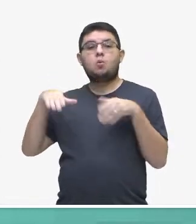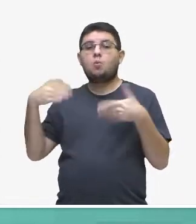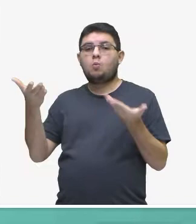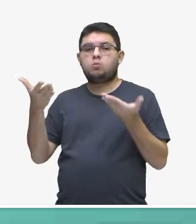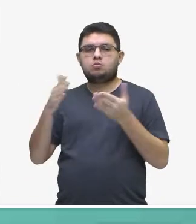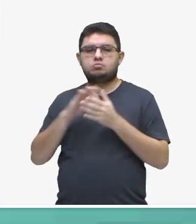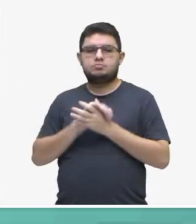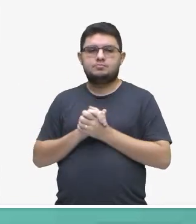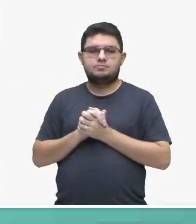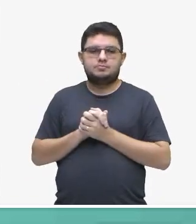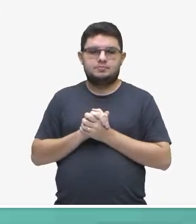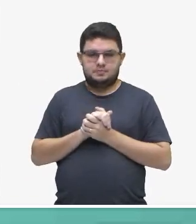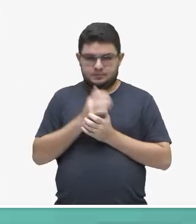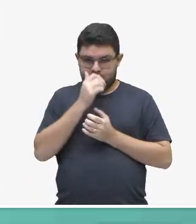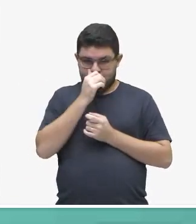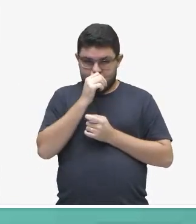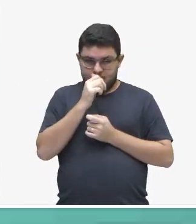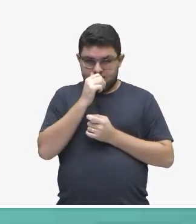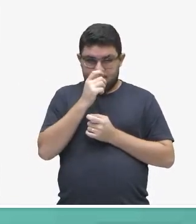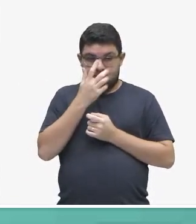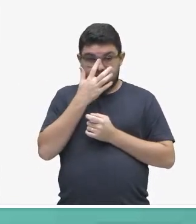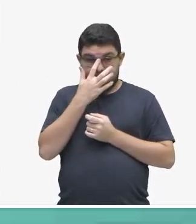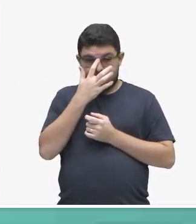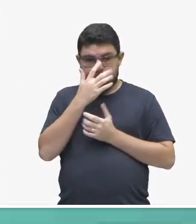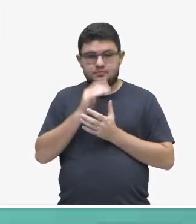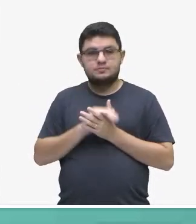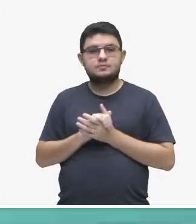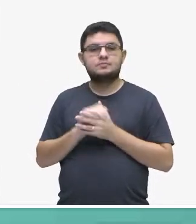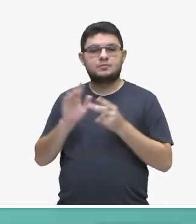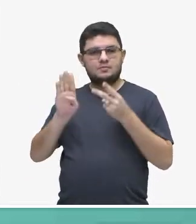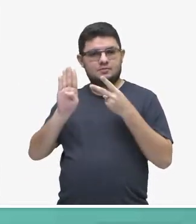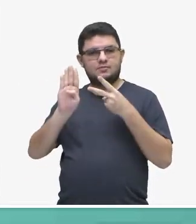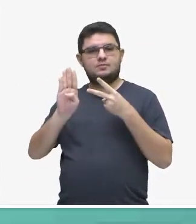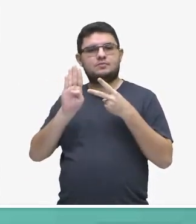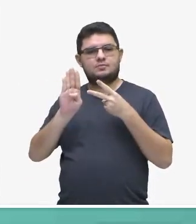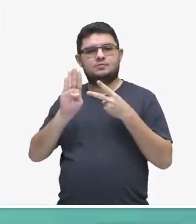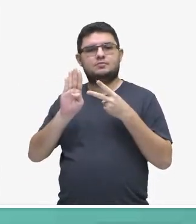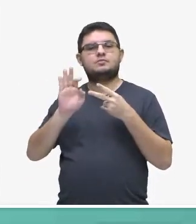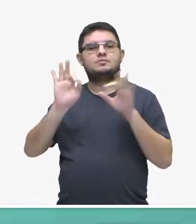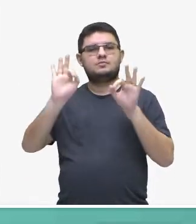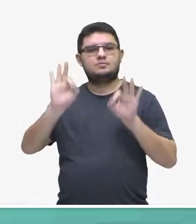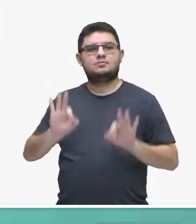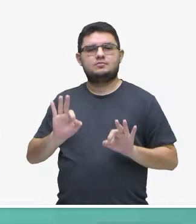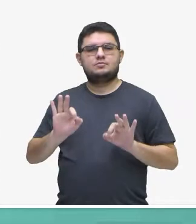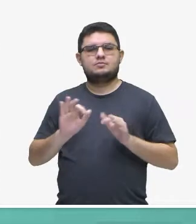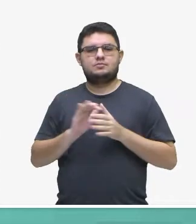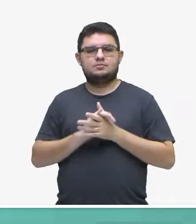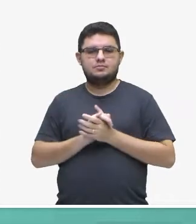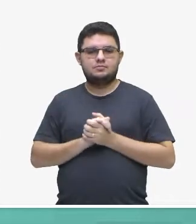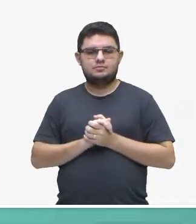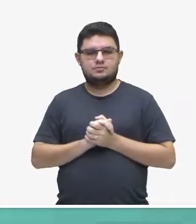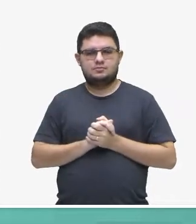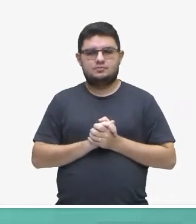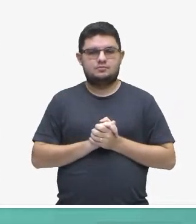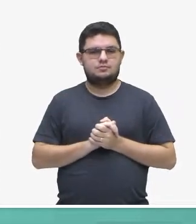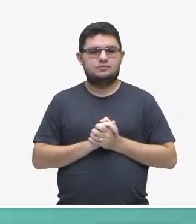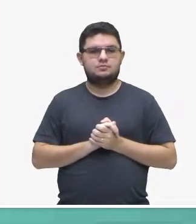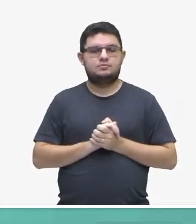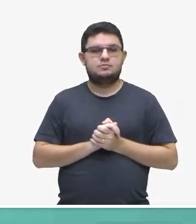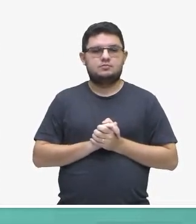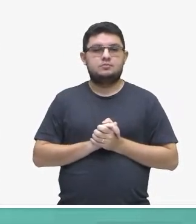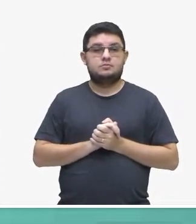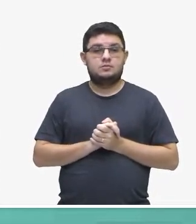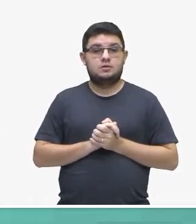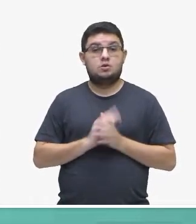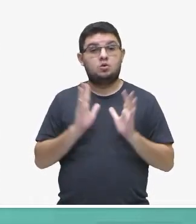she's meditating. Vamos ver se é essa mesma resposta. Letter B, muito bem. A todas